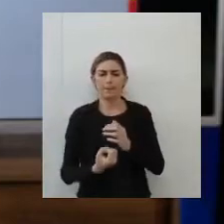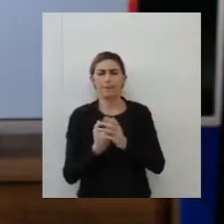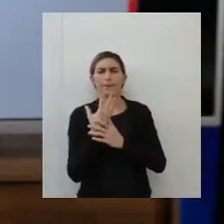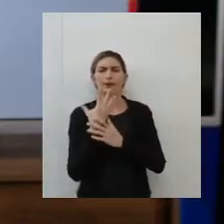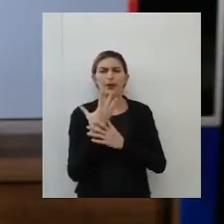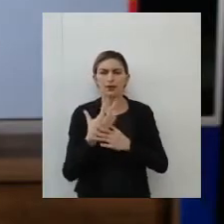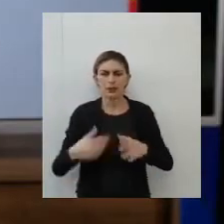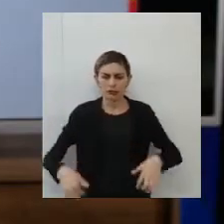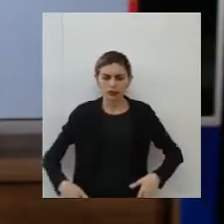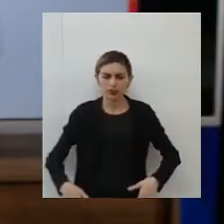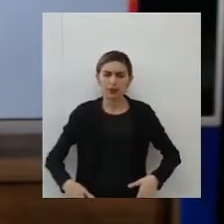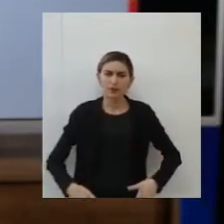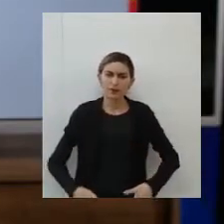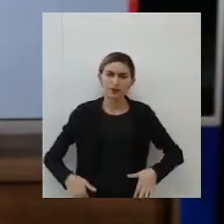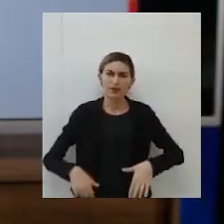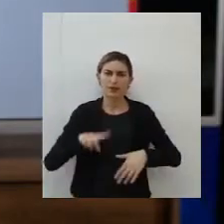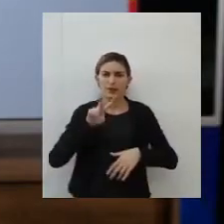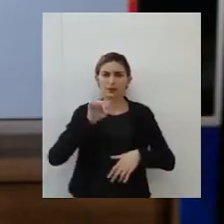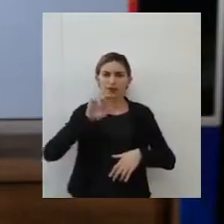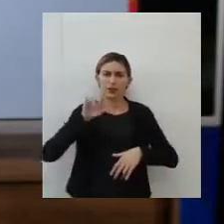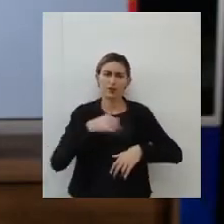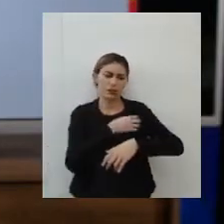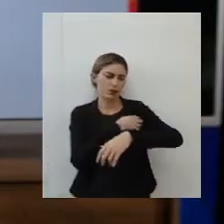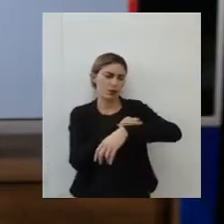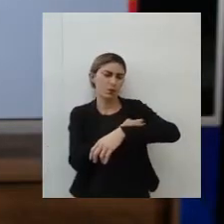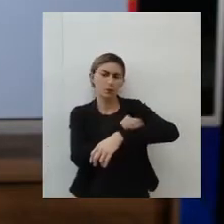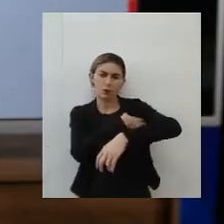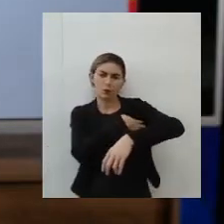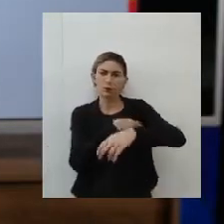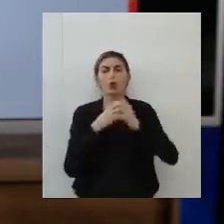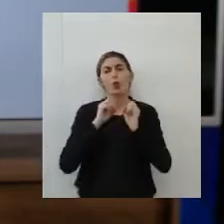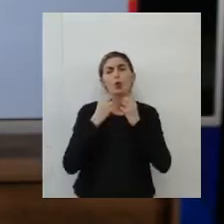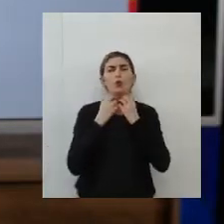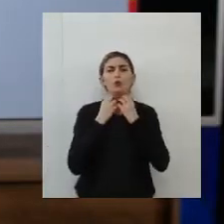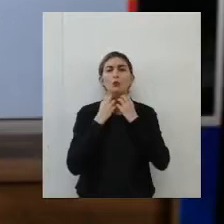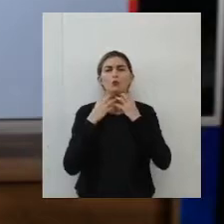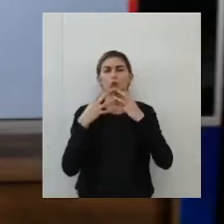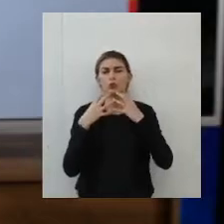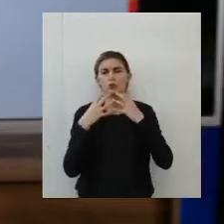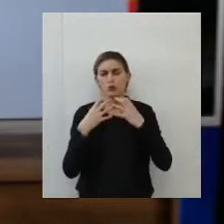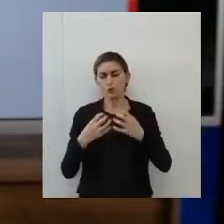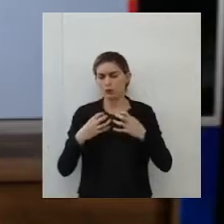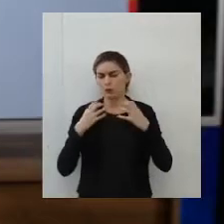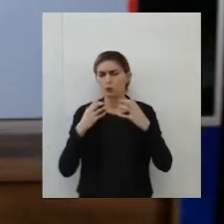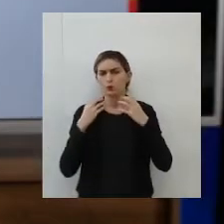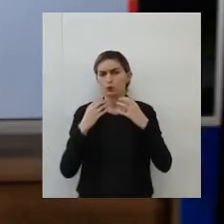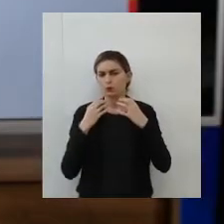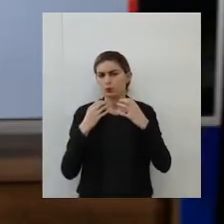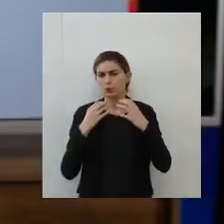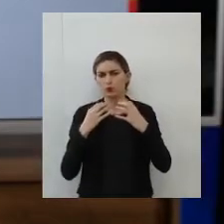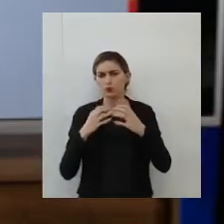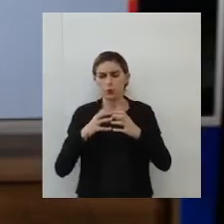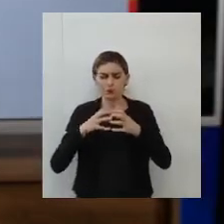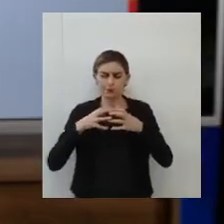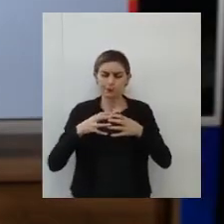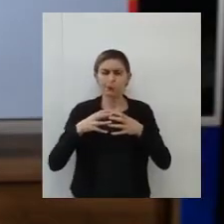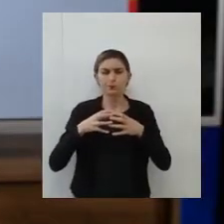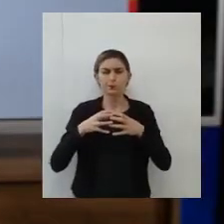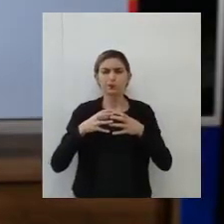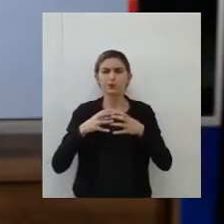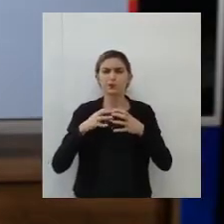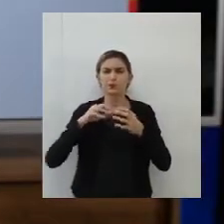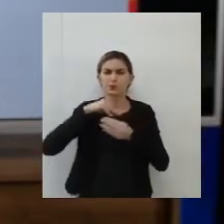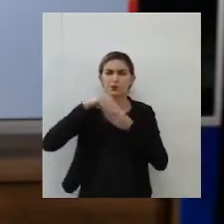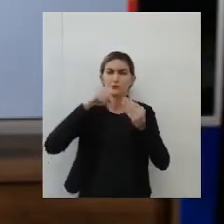nas áreas da virilha, nas áreas da axila ou do pescoço. Cresciam, ficavam bolas enormes, repletas de pus e